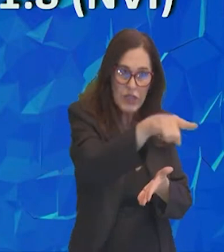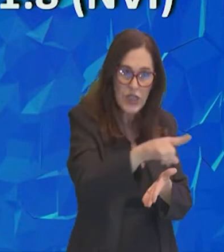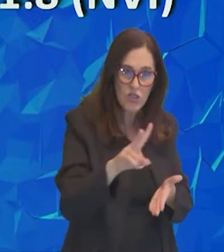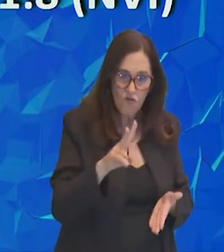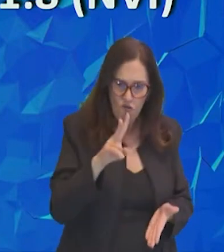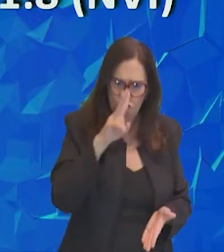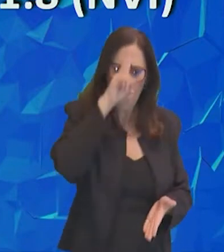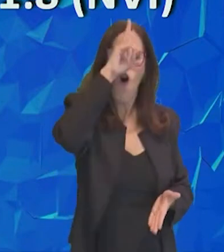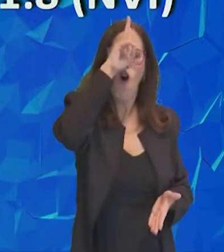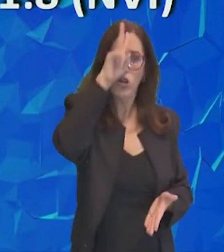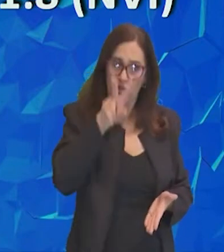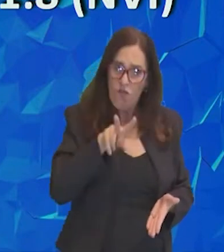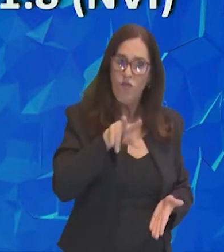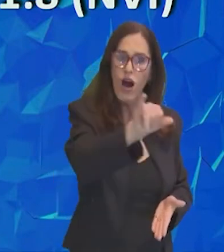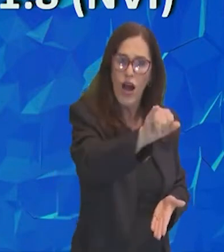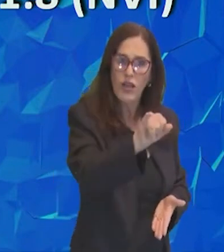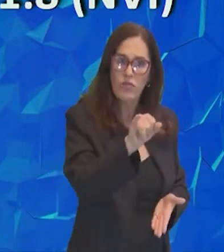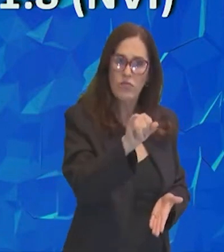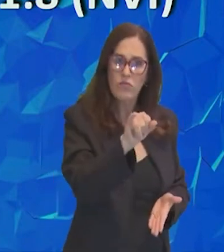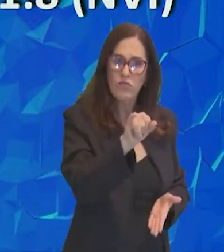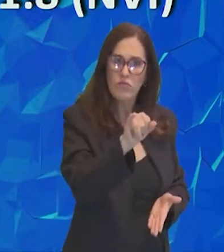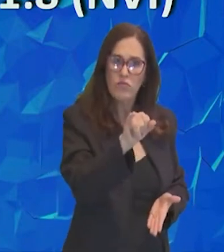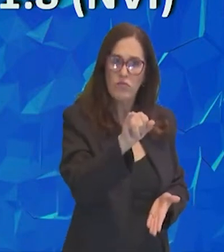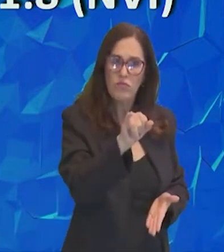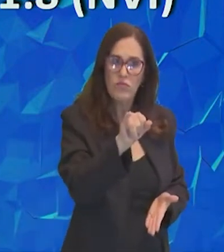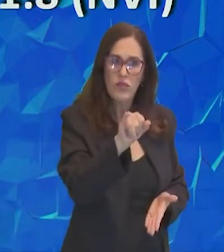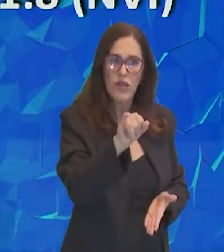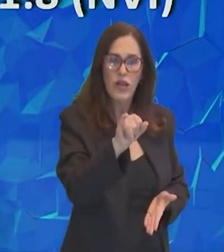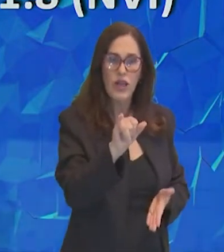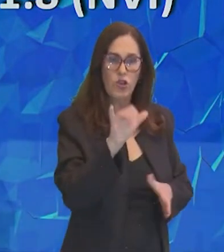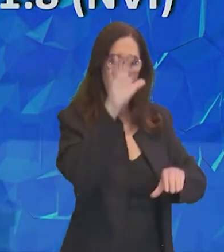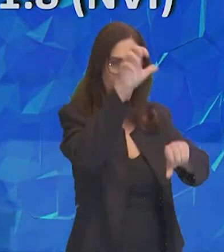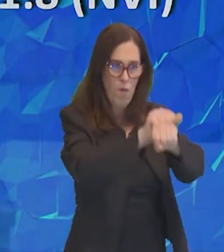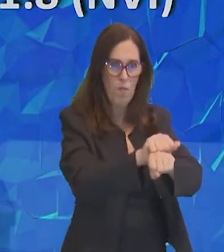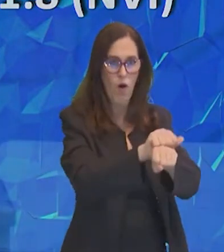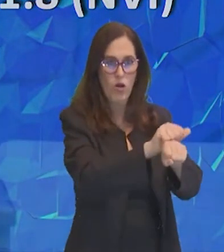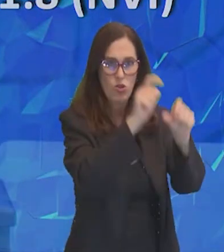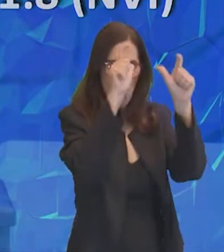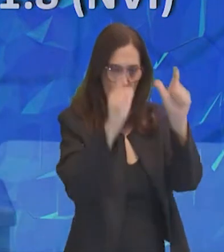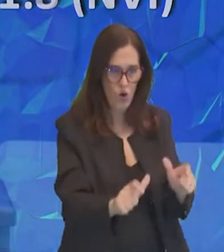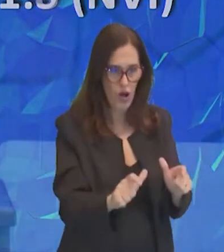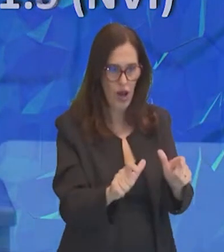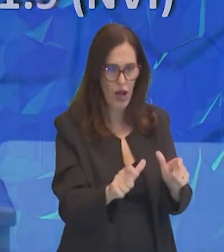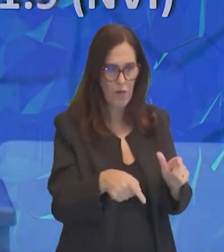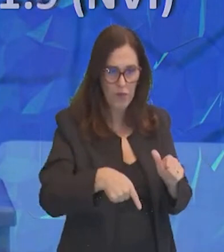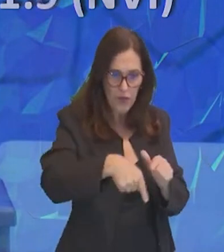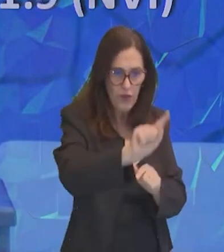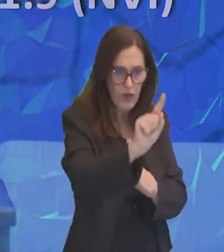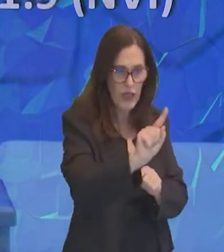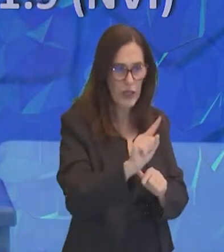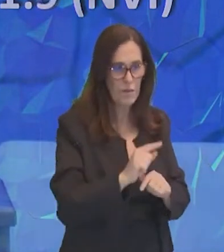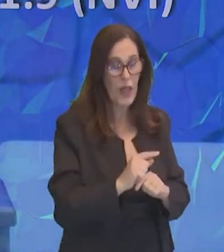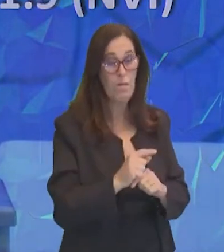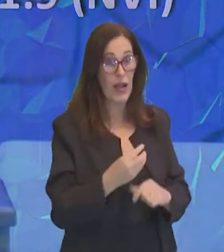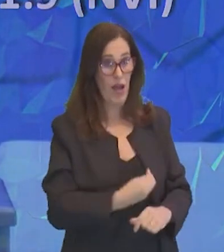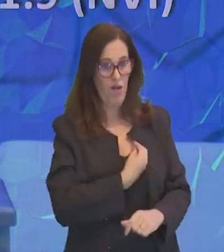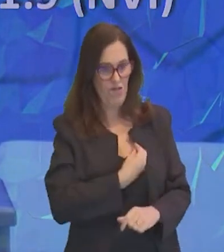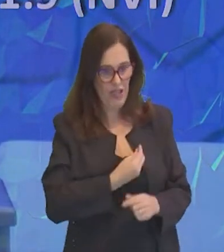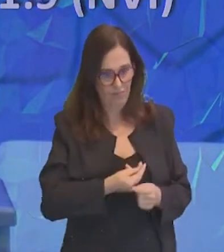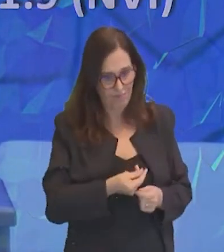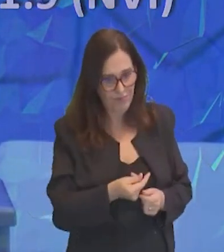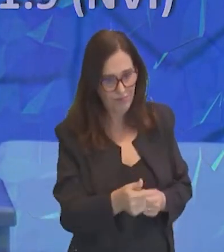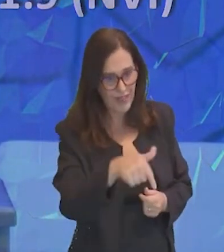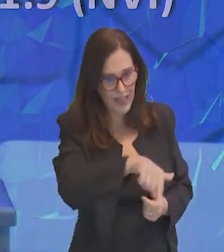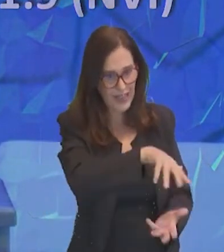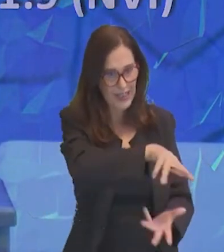fortes. Entrem e tomem posse da terra onde estão indo, e para que se prolongue os seus dias na terra